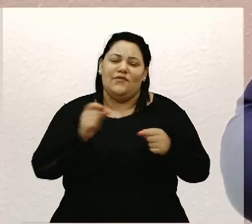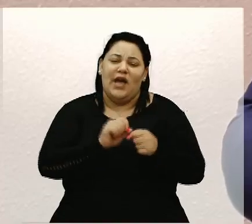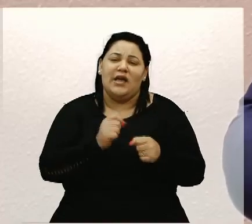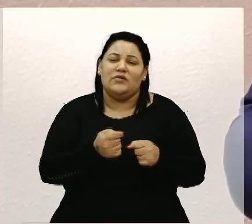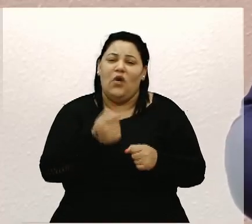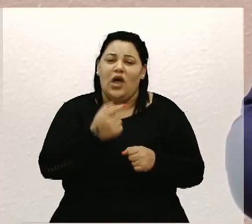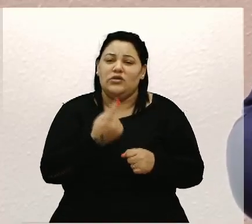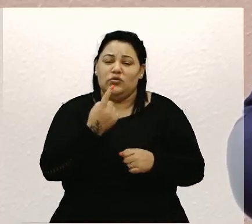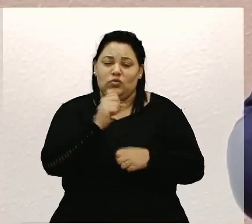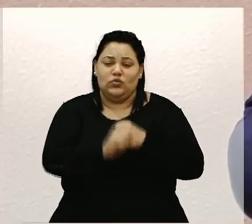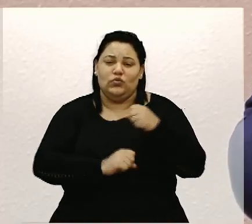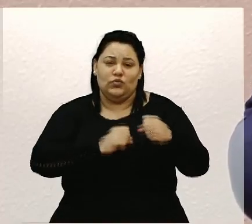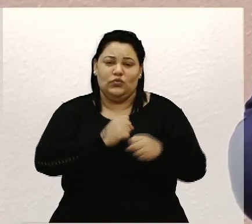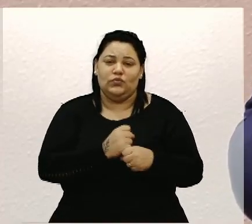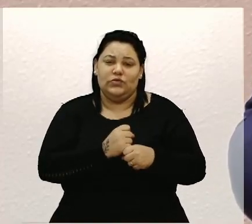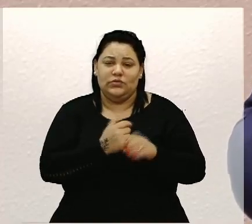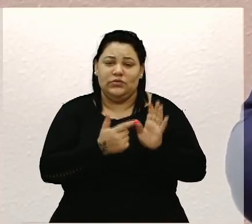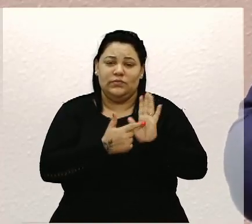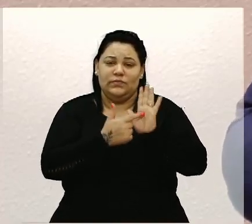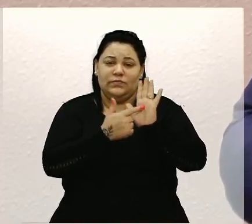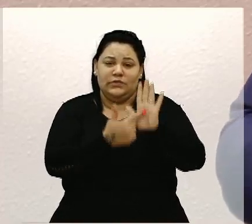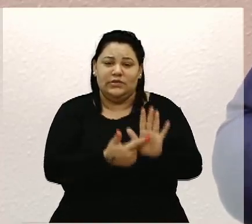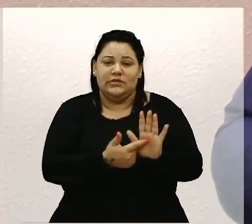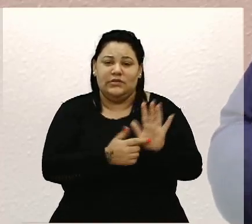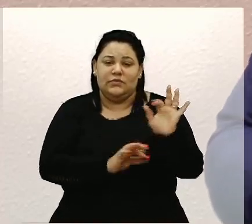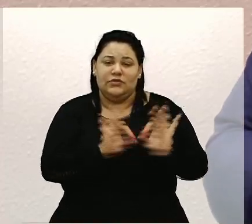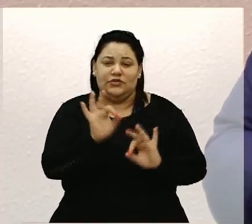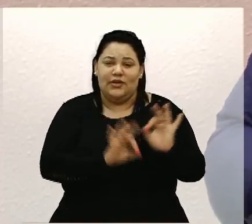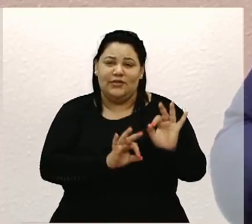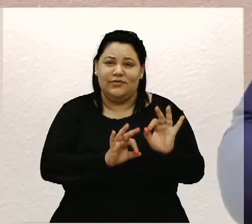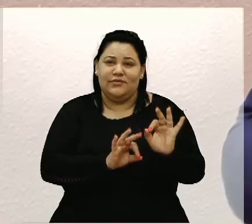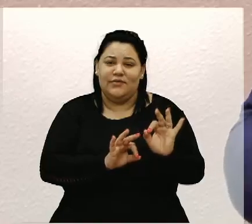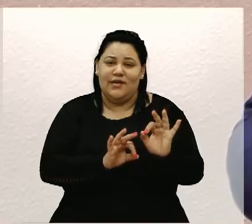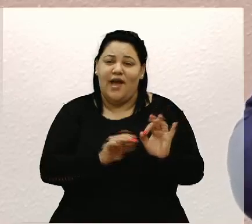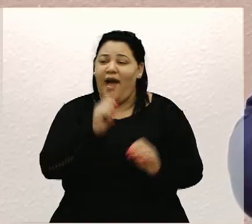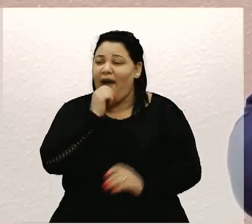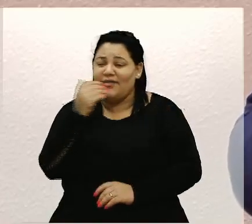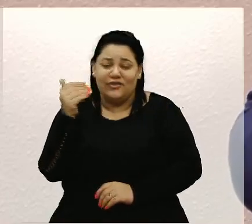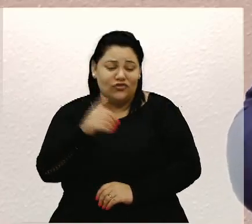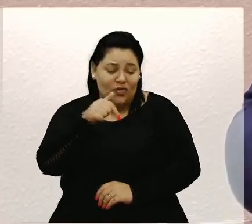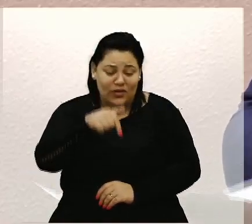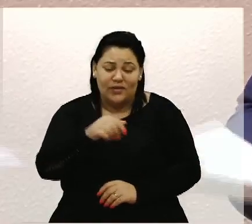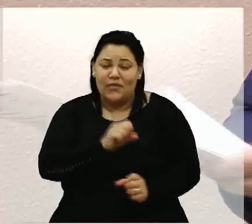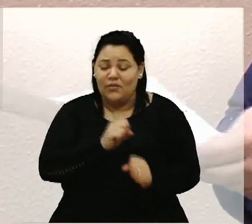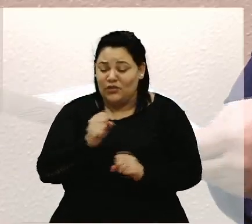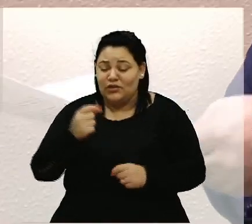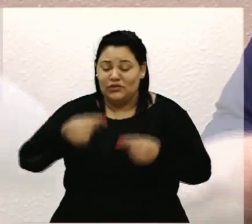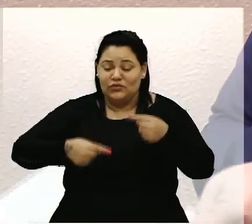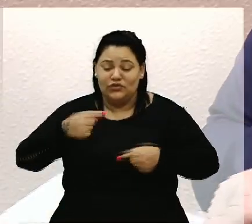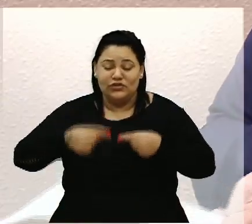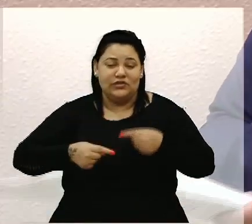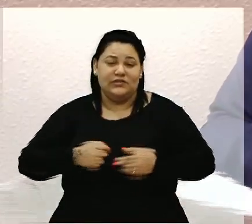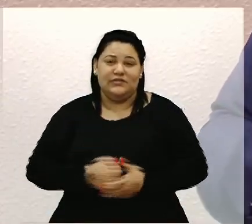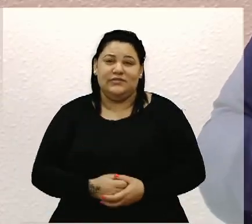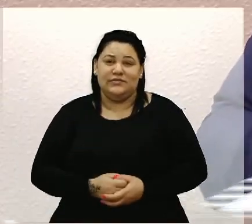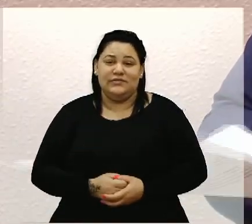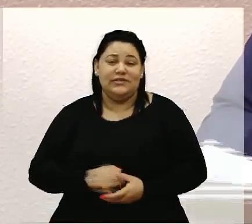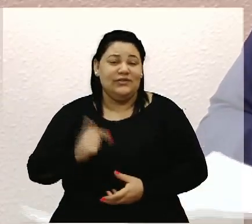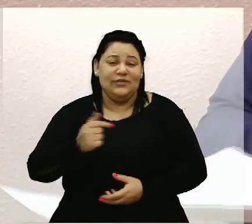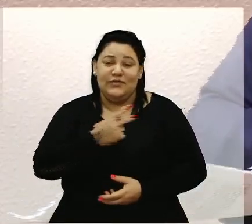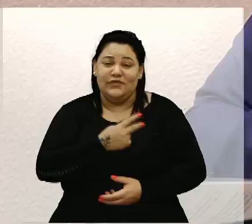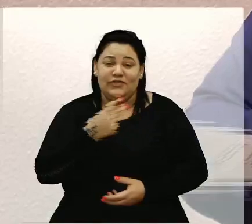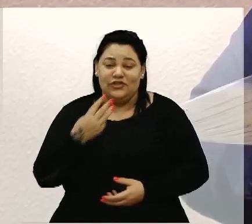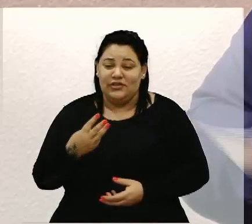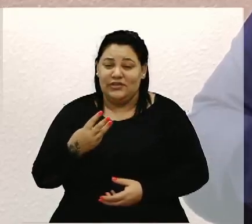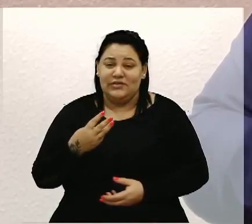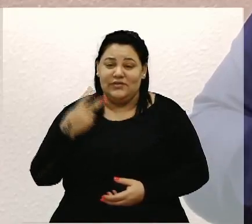ano que eu apresentei esse projeto. Não vem para casa poder discutir. Não vem aqui para 23 vereadores, 22 é